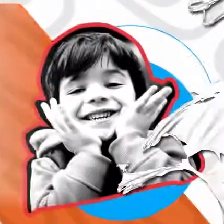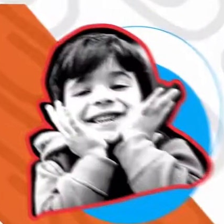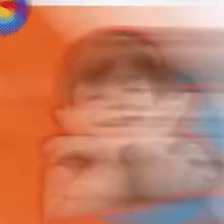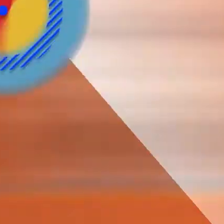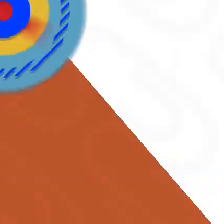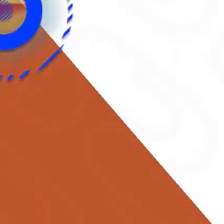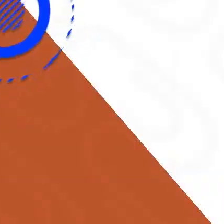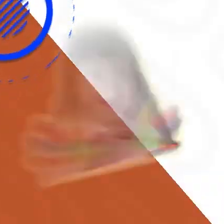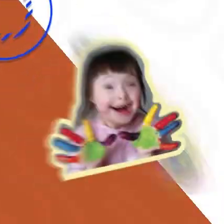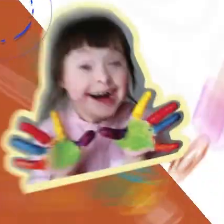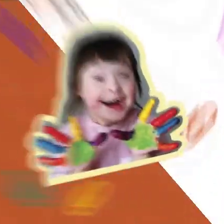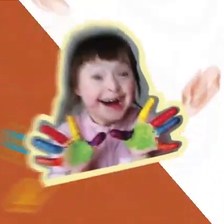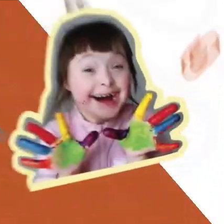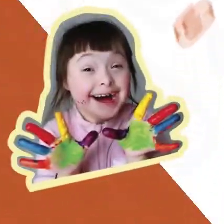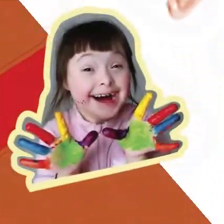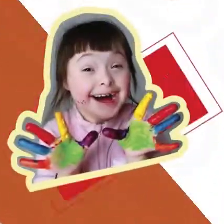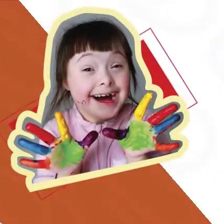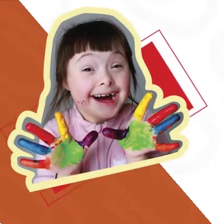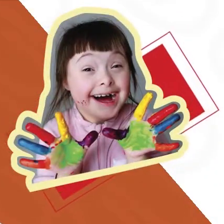e